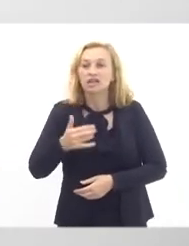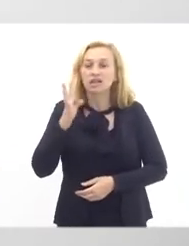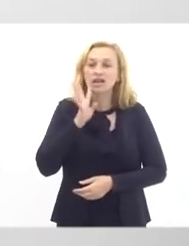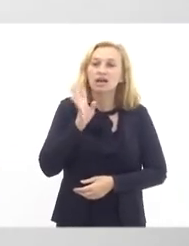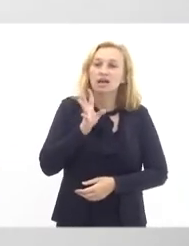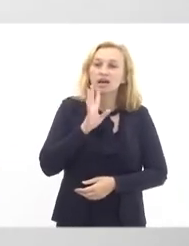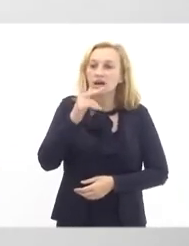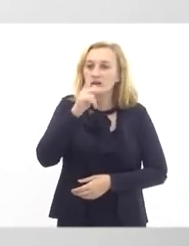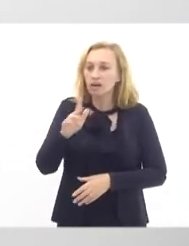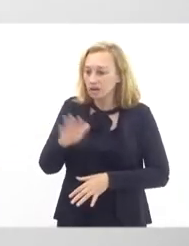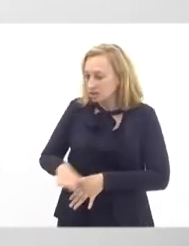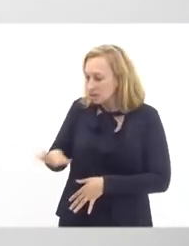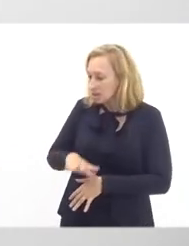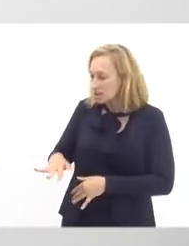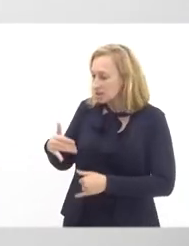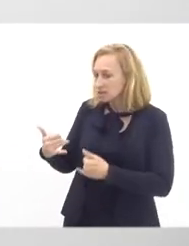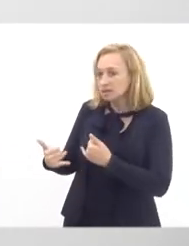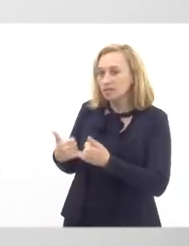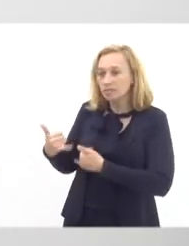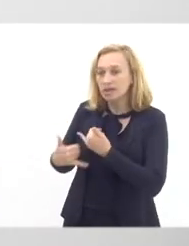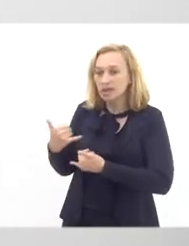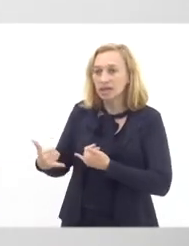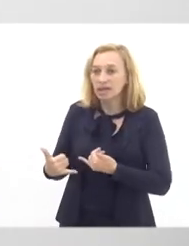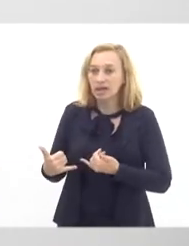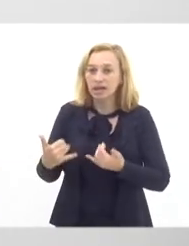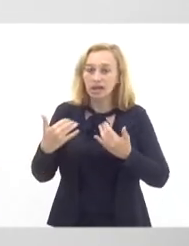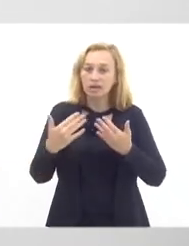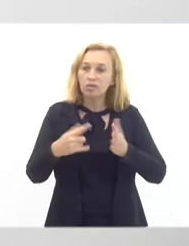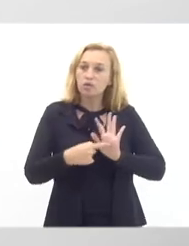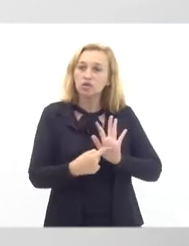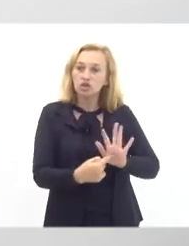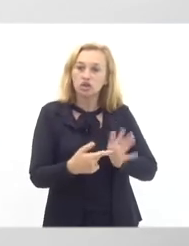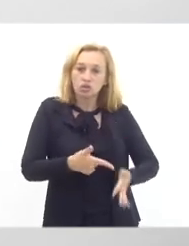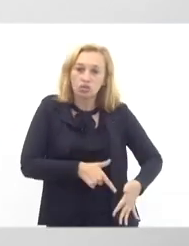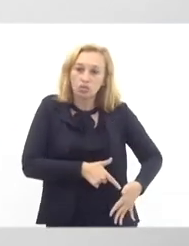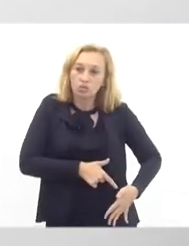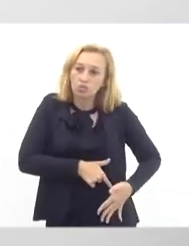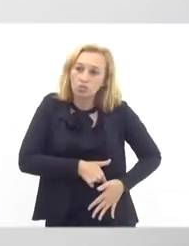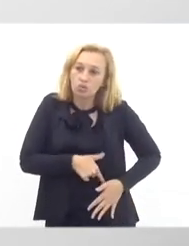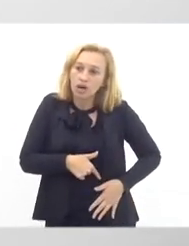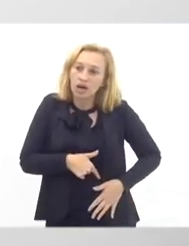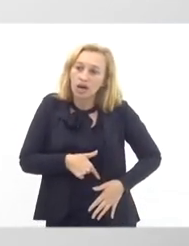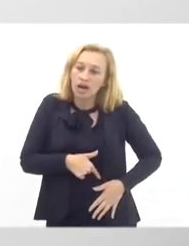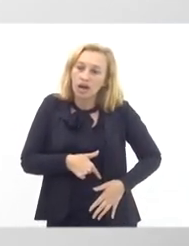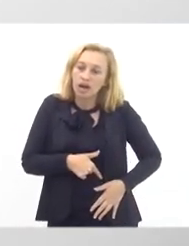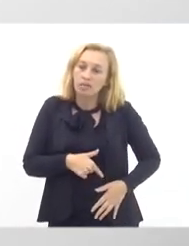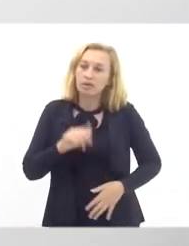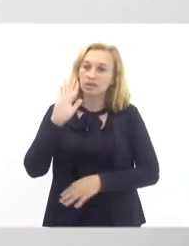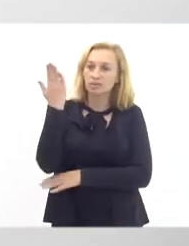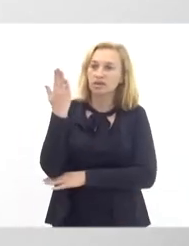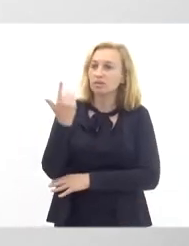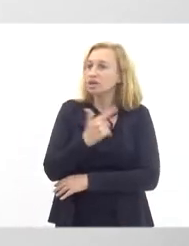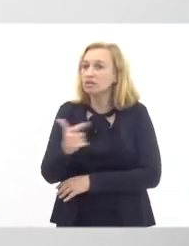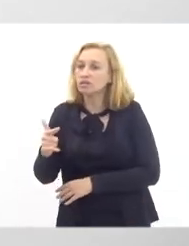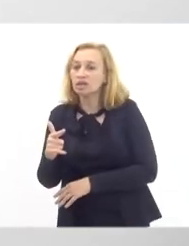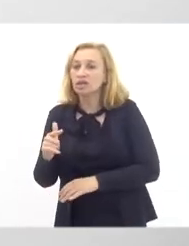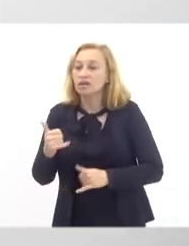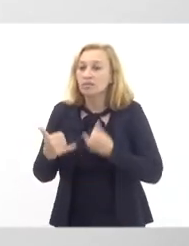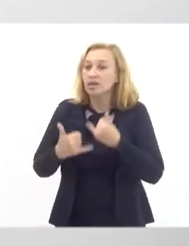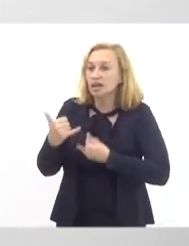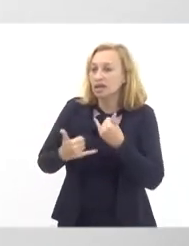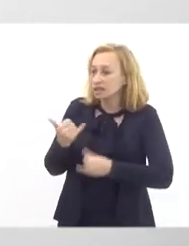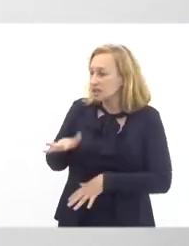criança brincar representando uma arma de madeira? É porque não se tem brincadeira naquela comunidade. É porque a